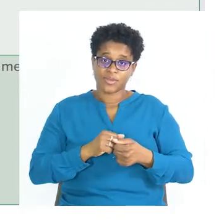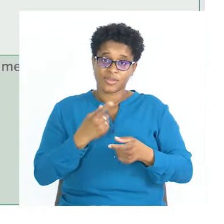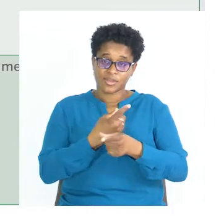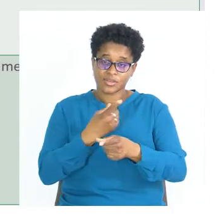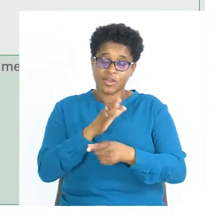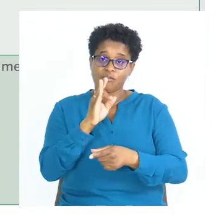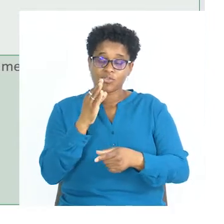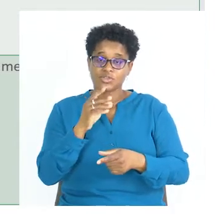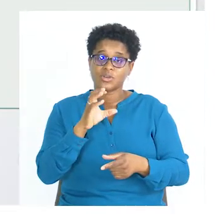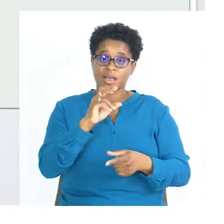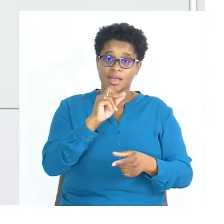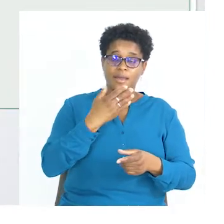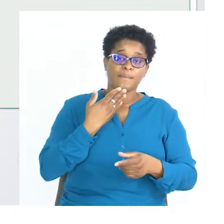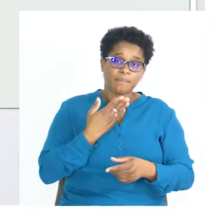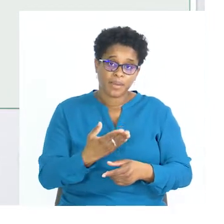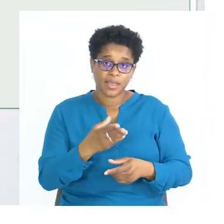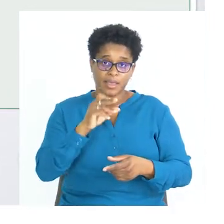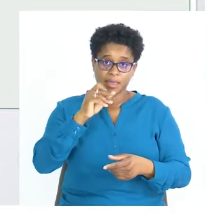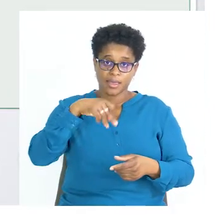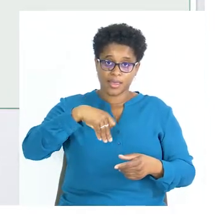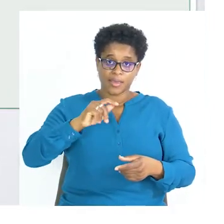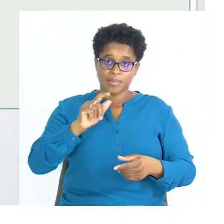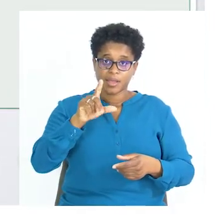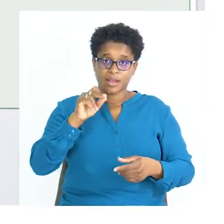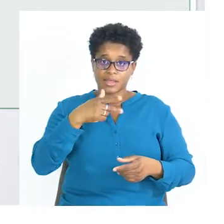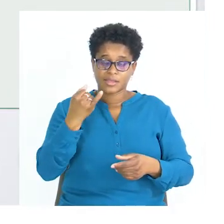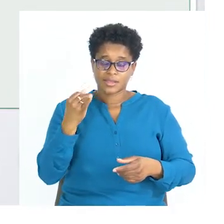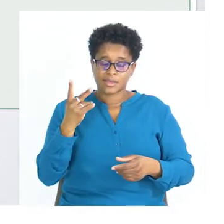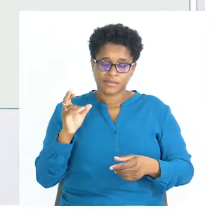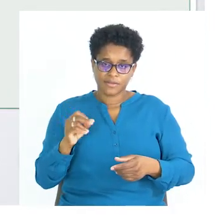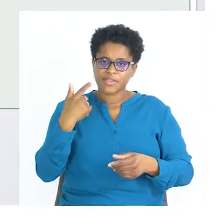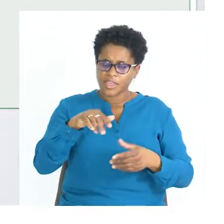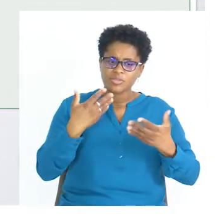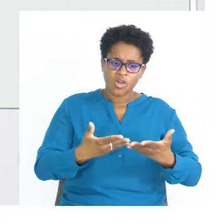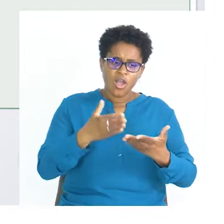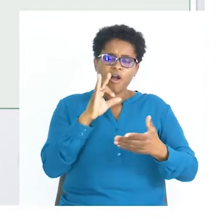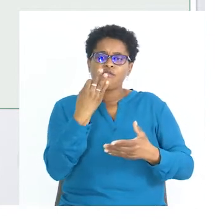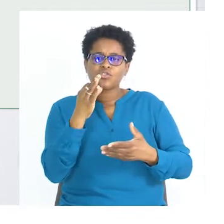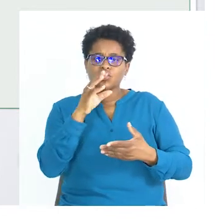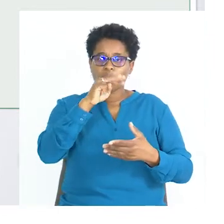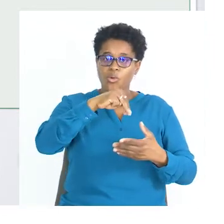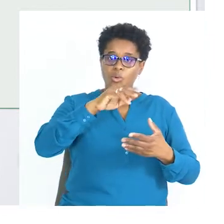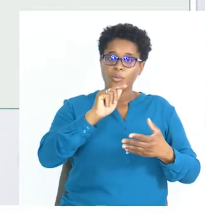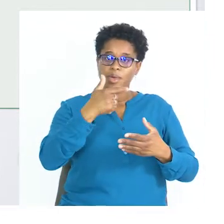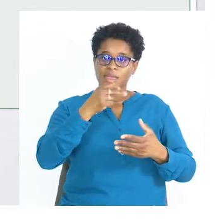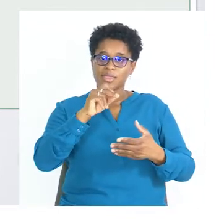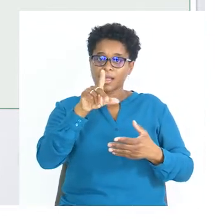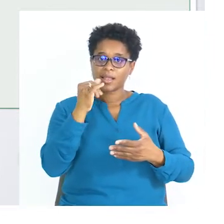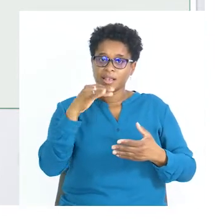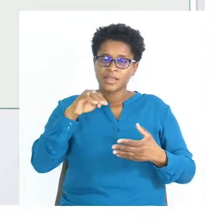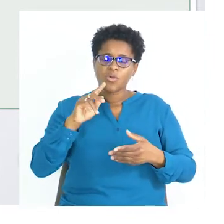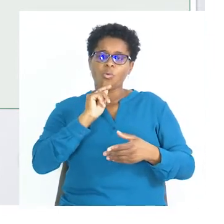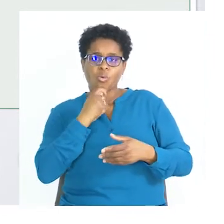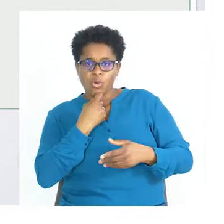da função apelativa. Temos agora a função metalinguística, que é o código a explicar o próprio